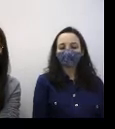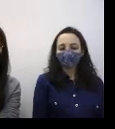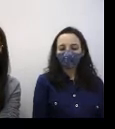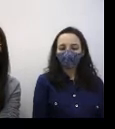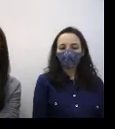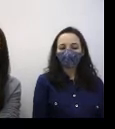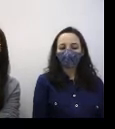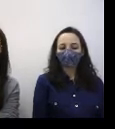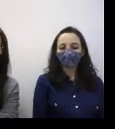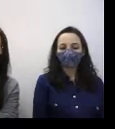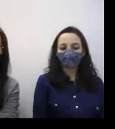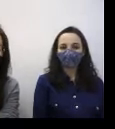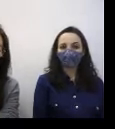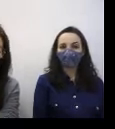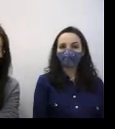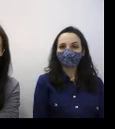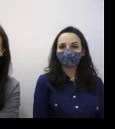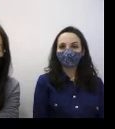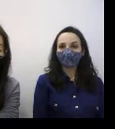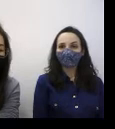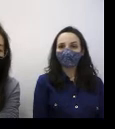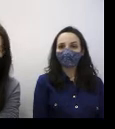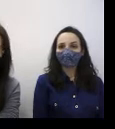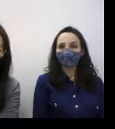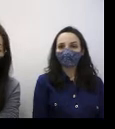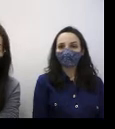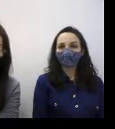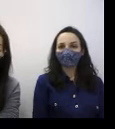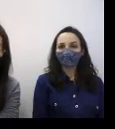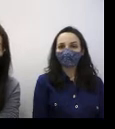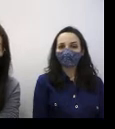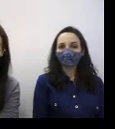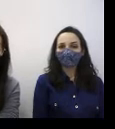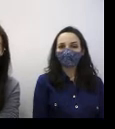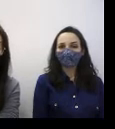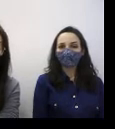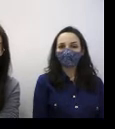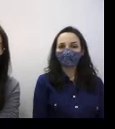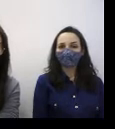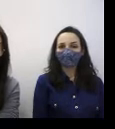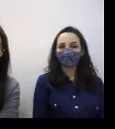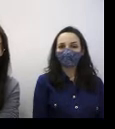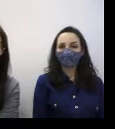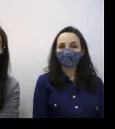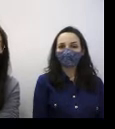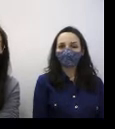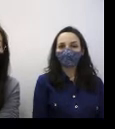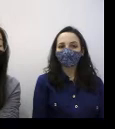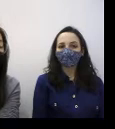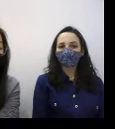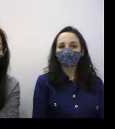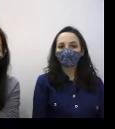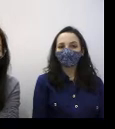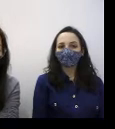Muitas vezes, para depois pedir ajuda, é como se o machucado estivesse mais embaixo. Então, consequentemente,